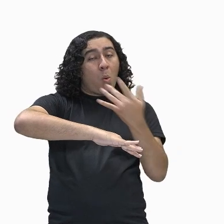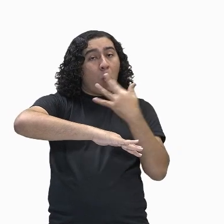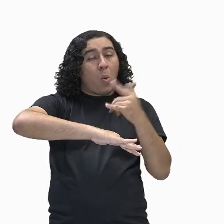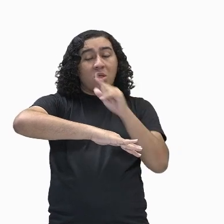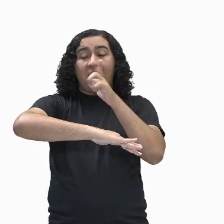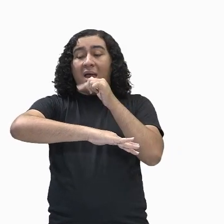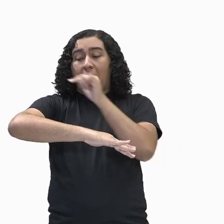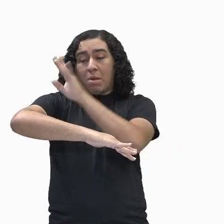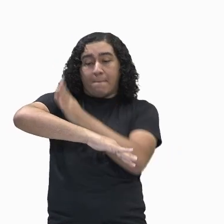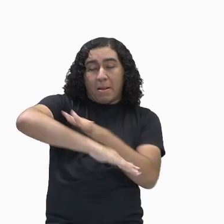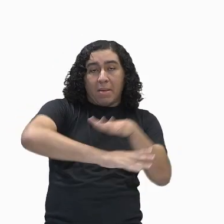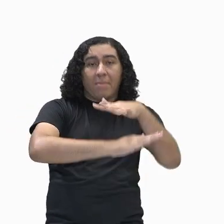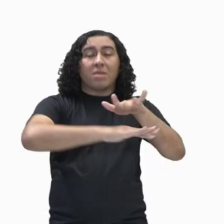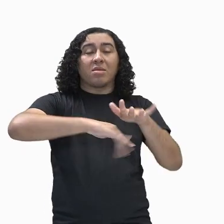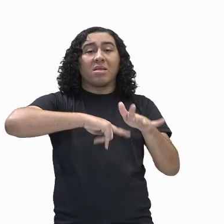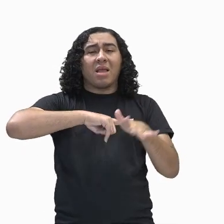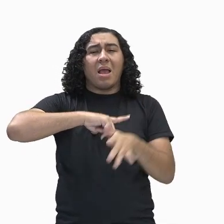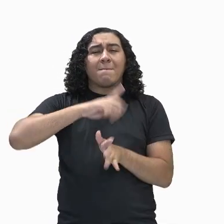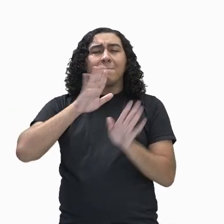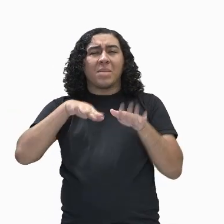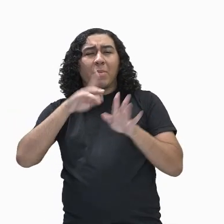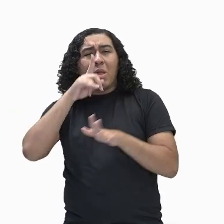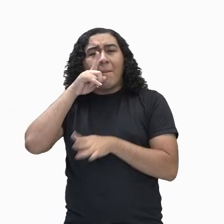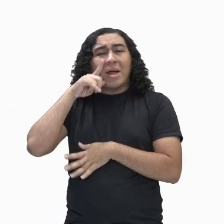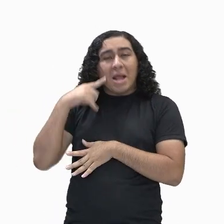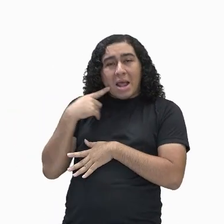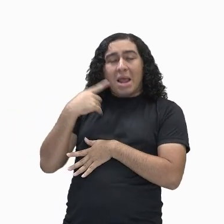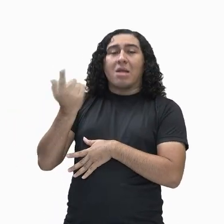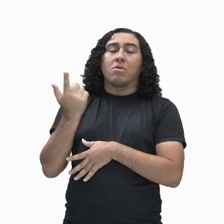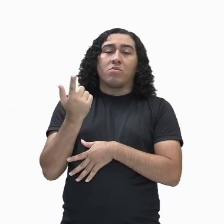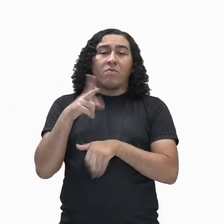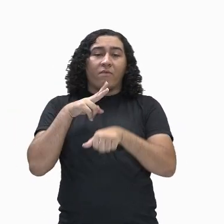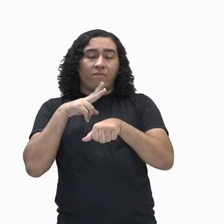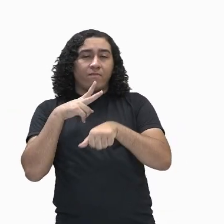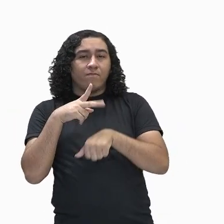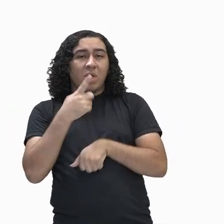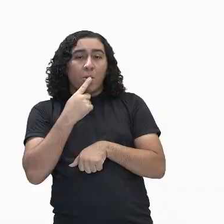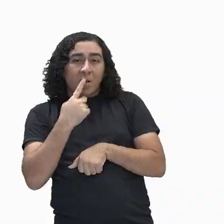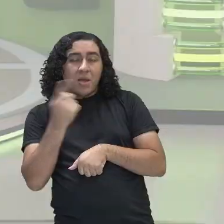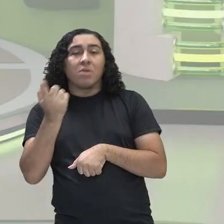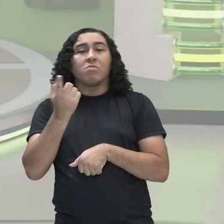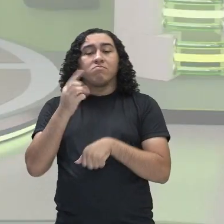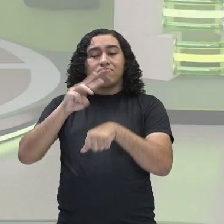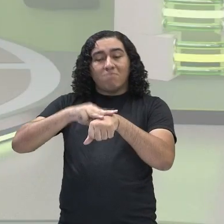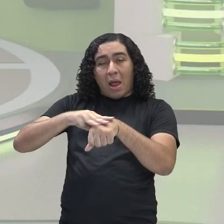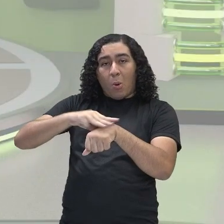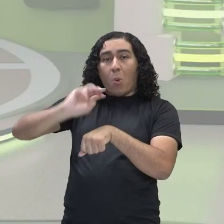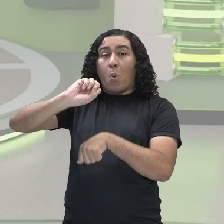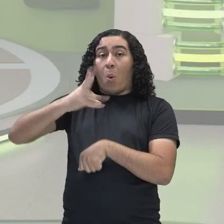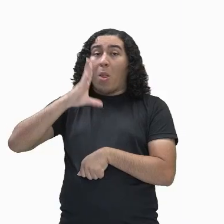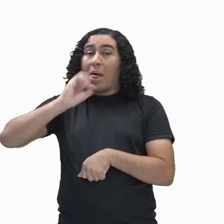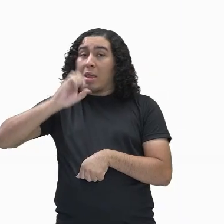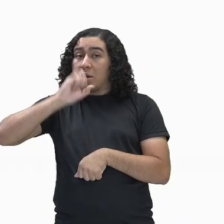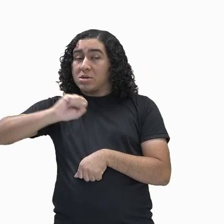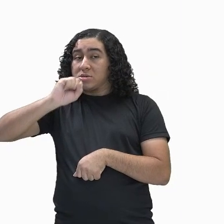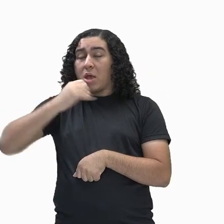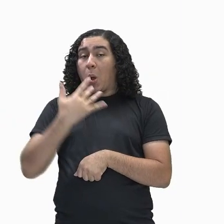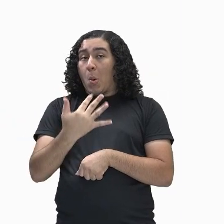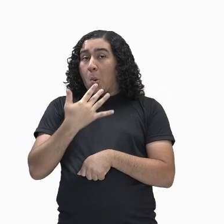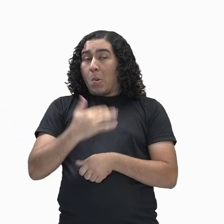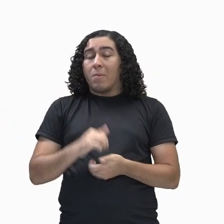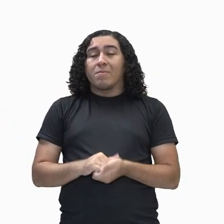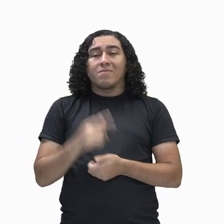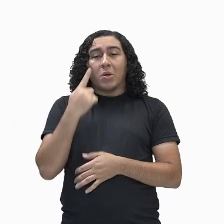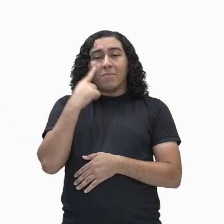essa tonalidade amarelada, vermelha, marrom ou laranjada, né? Então você observa aí na imagem que nós